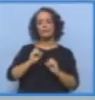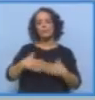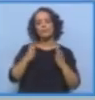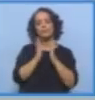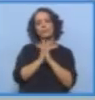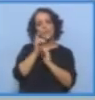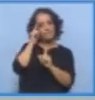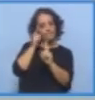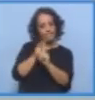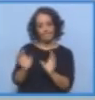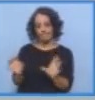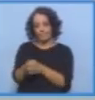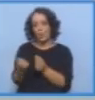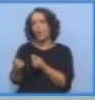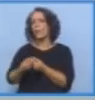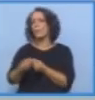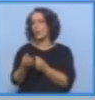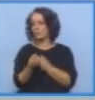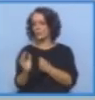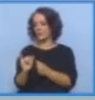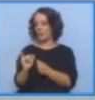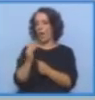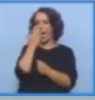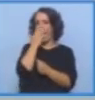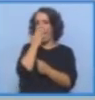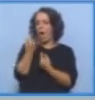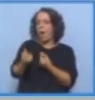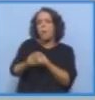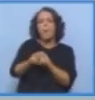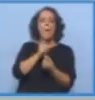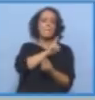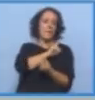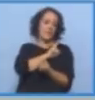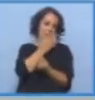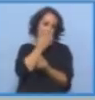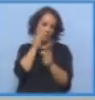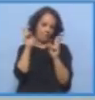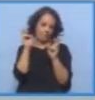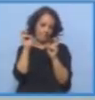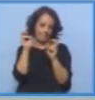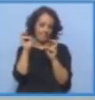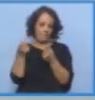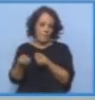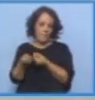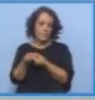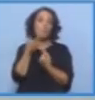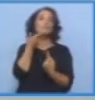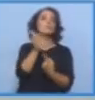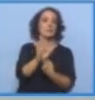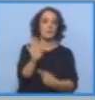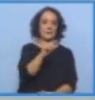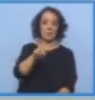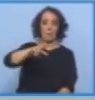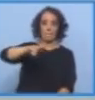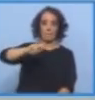aos discípulos, de forma próxima, eu diria quase de forma intimista. Nesse aspecto, por exemplo, São Mateus é